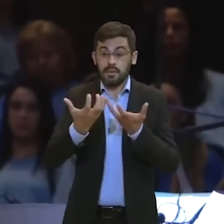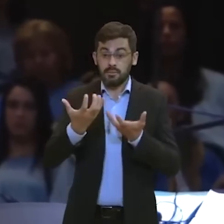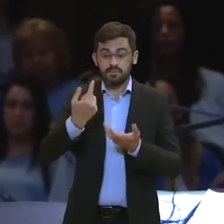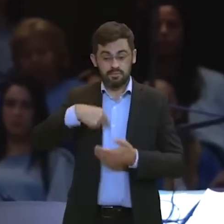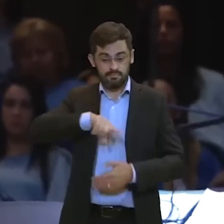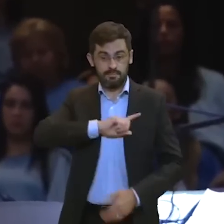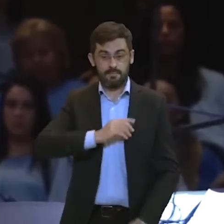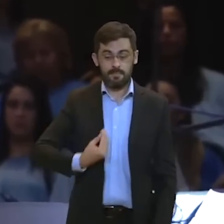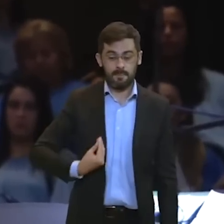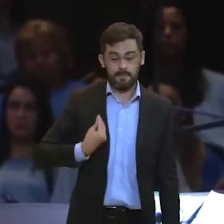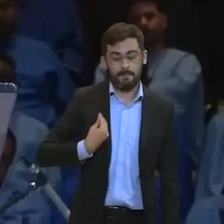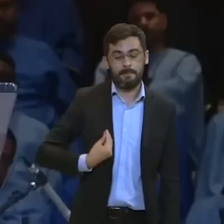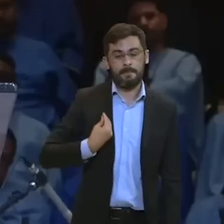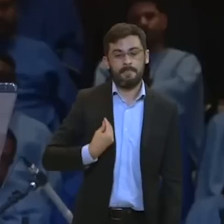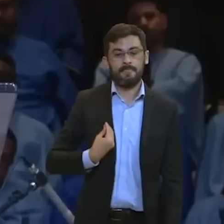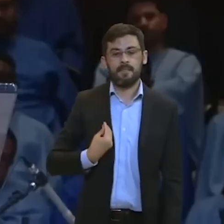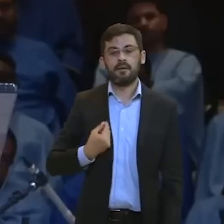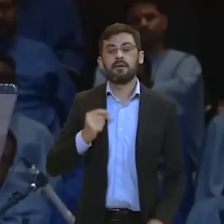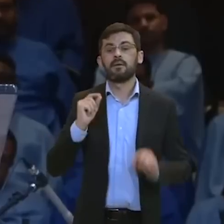é